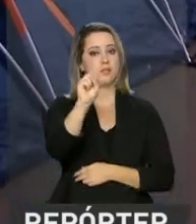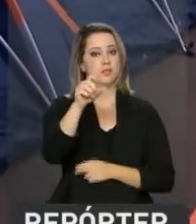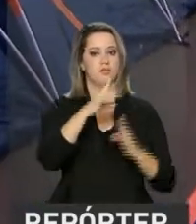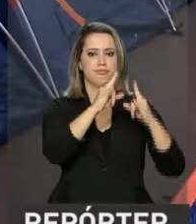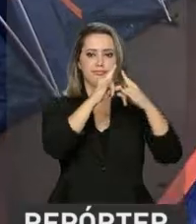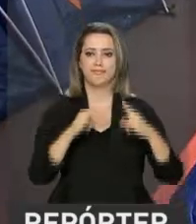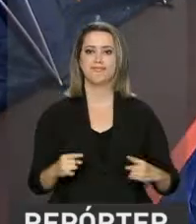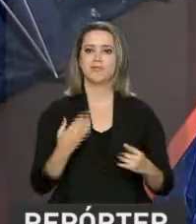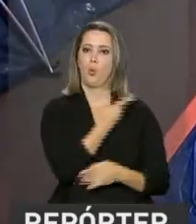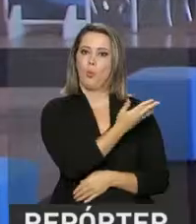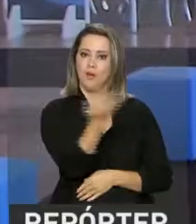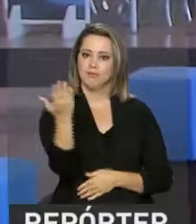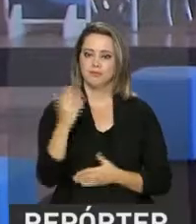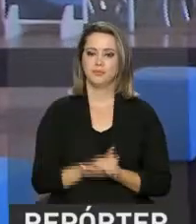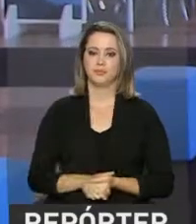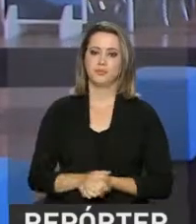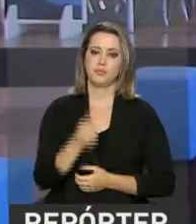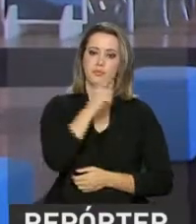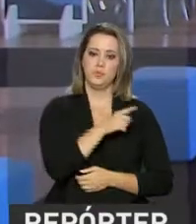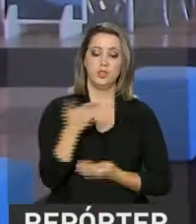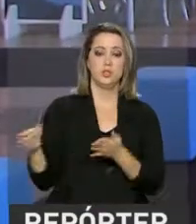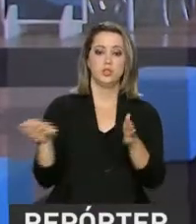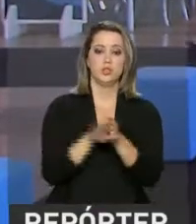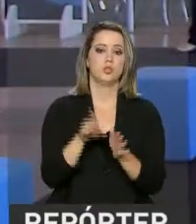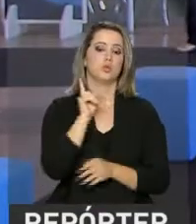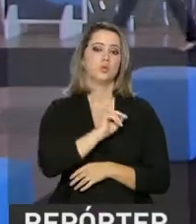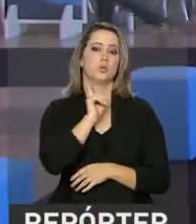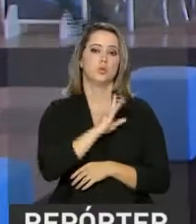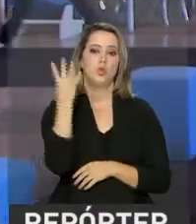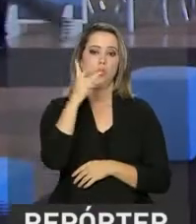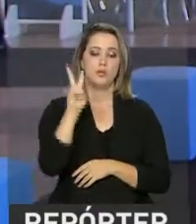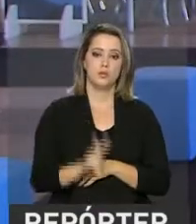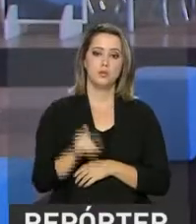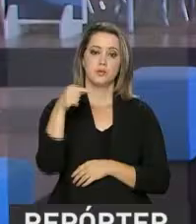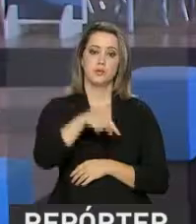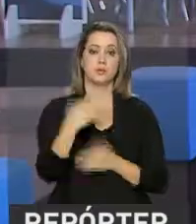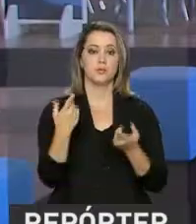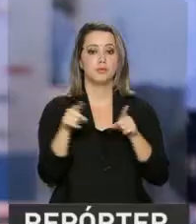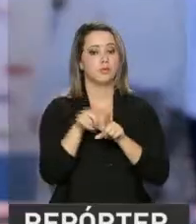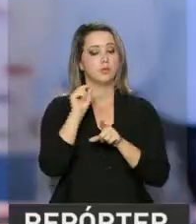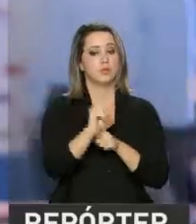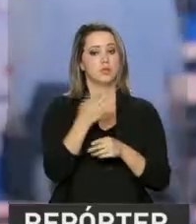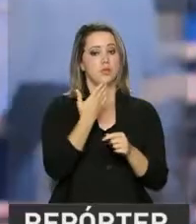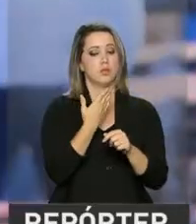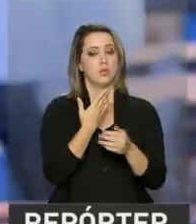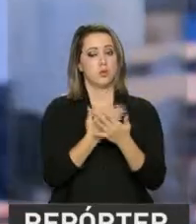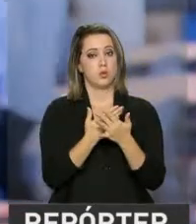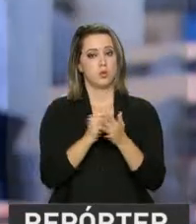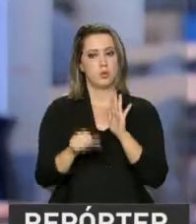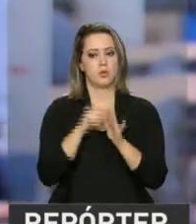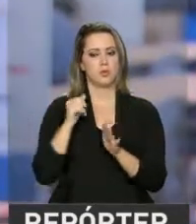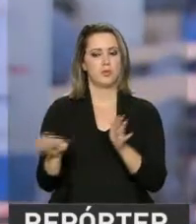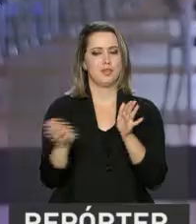barracas como esta alguém veio de minas gerais é a quarta campus party que ele participa o estudante foi um dos